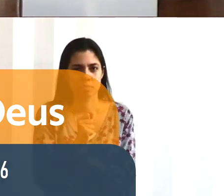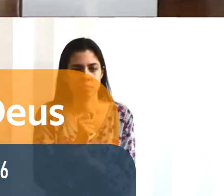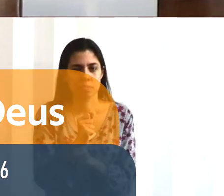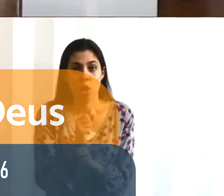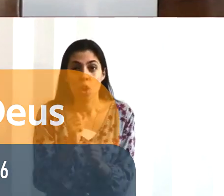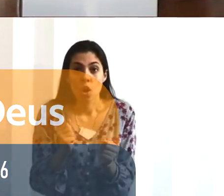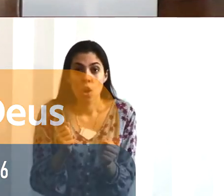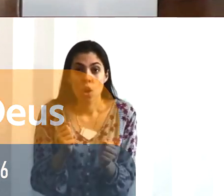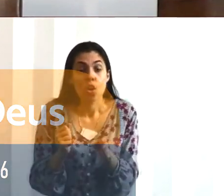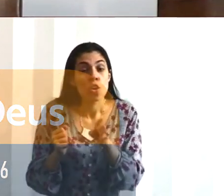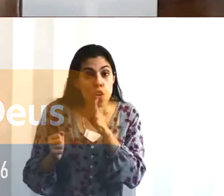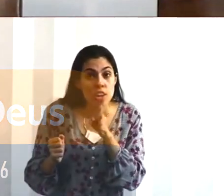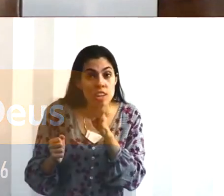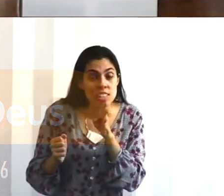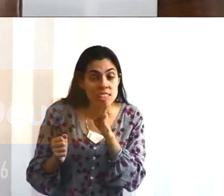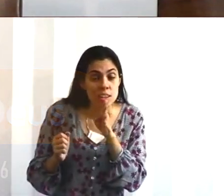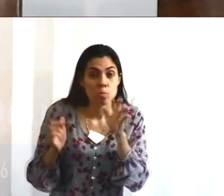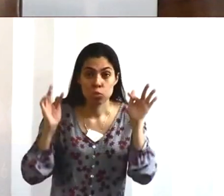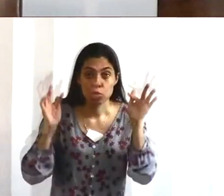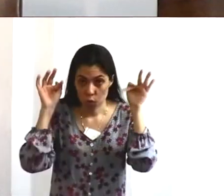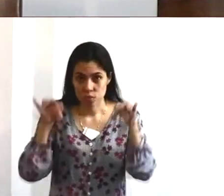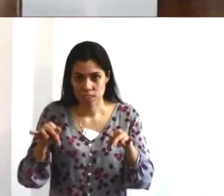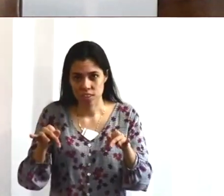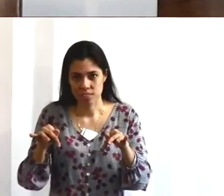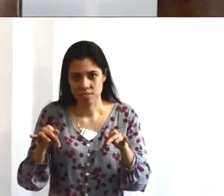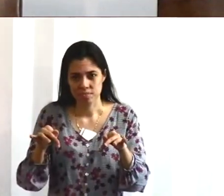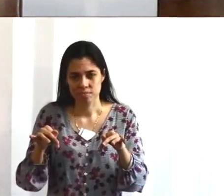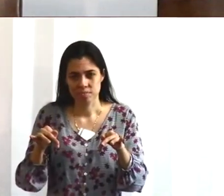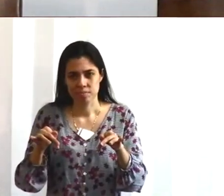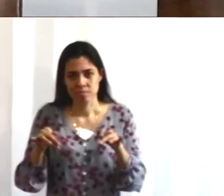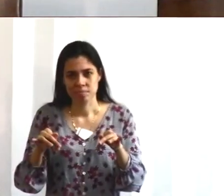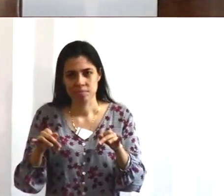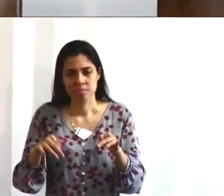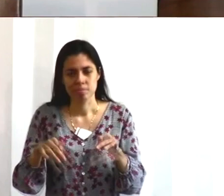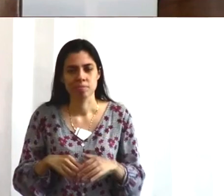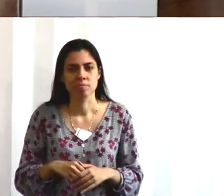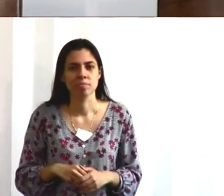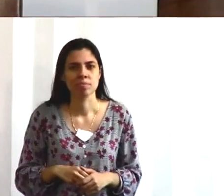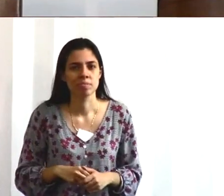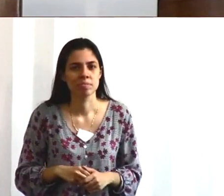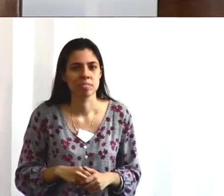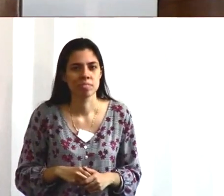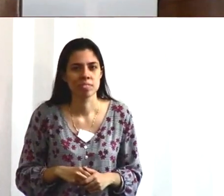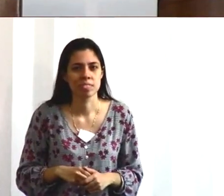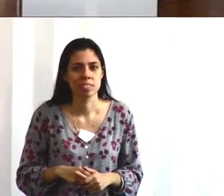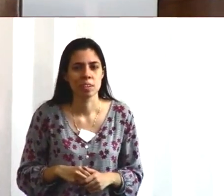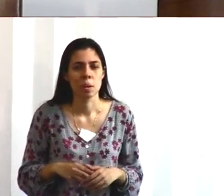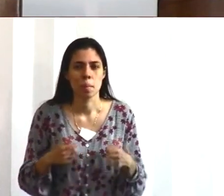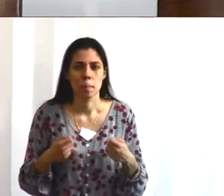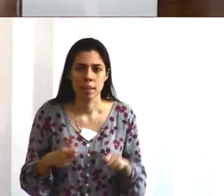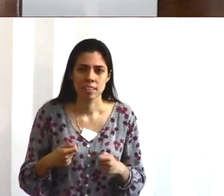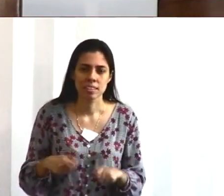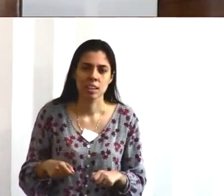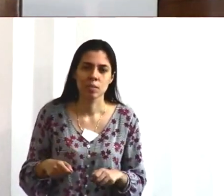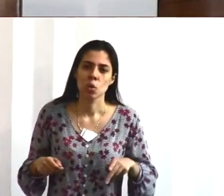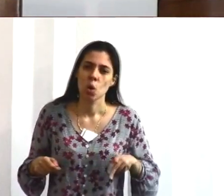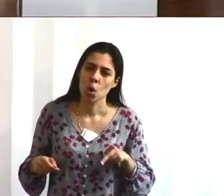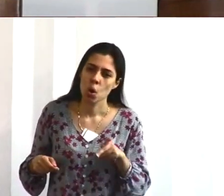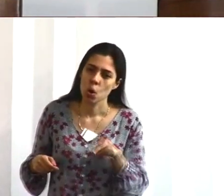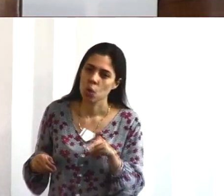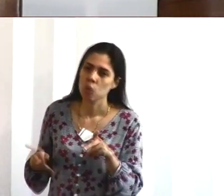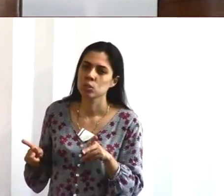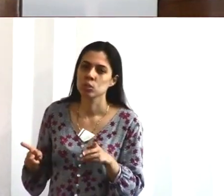sabemos. Agora, a forma como nós caminhamos revela o quanto nós